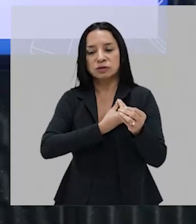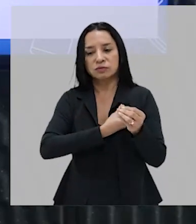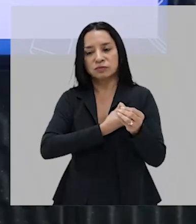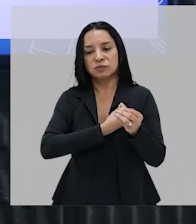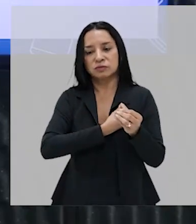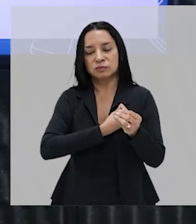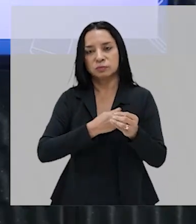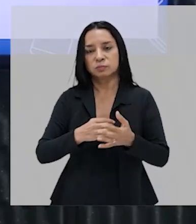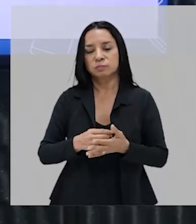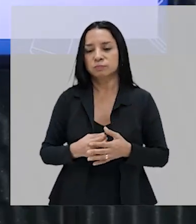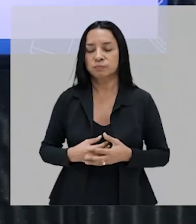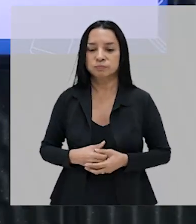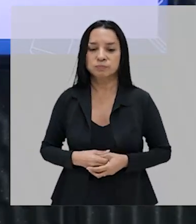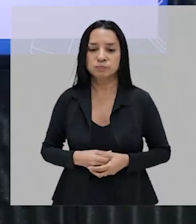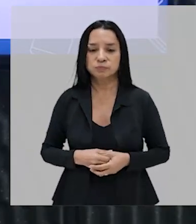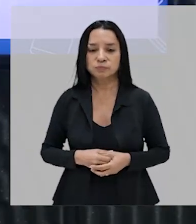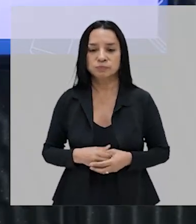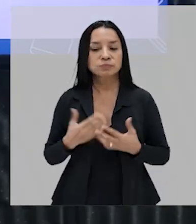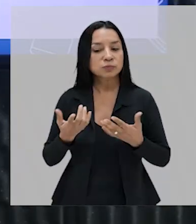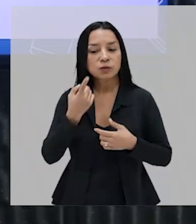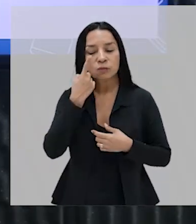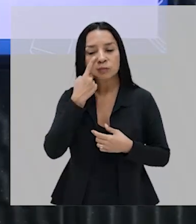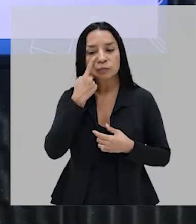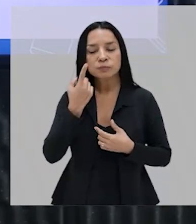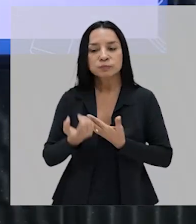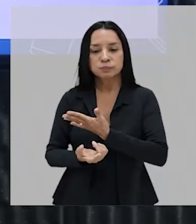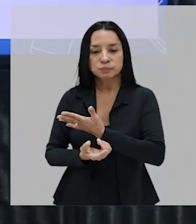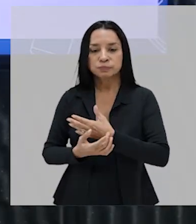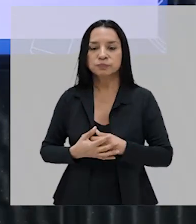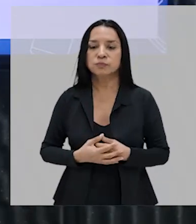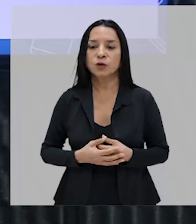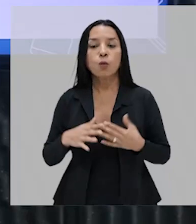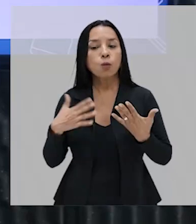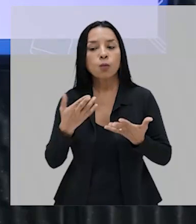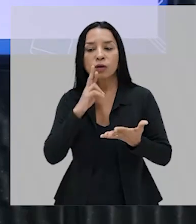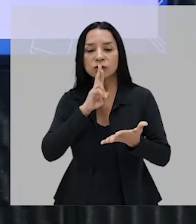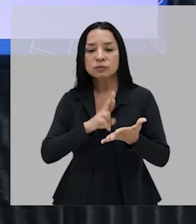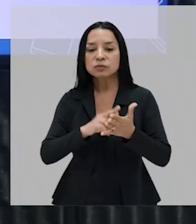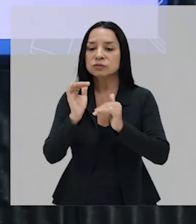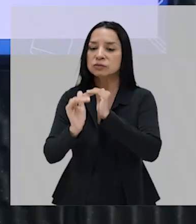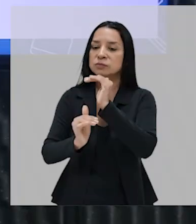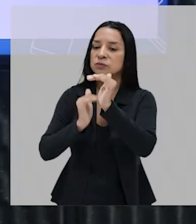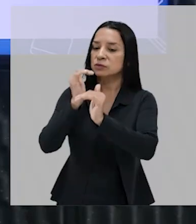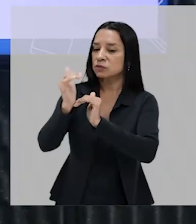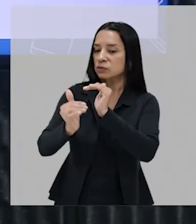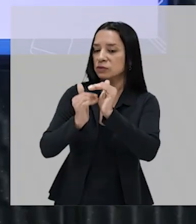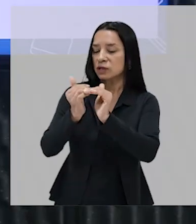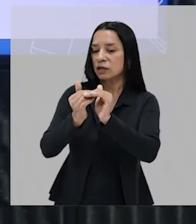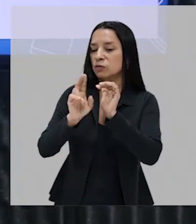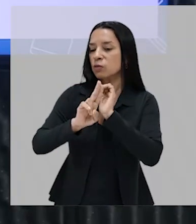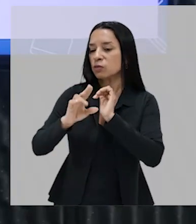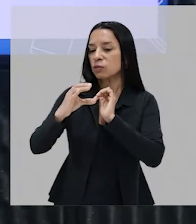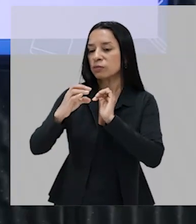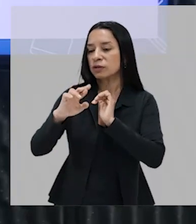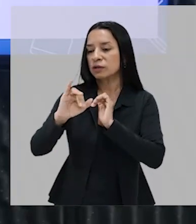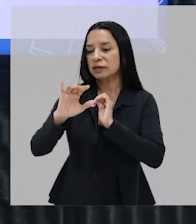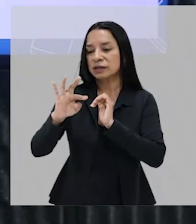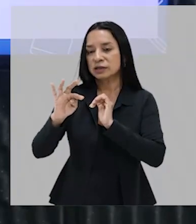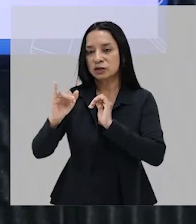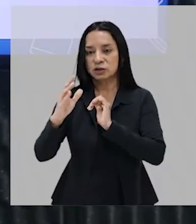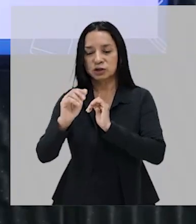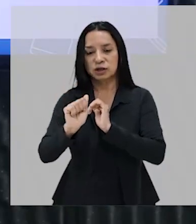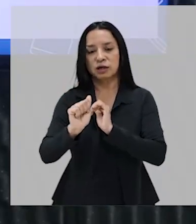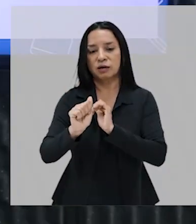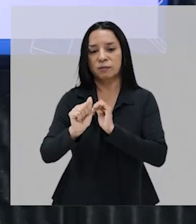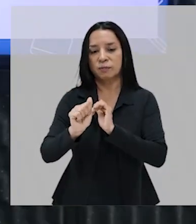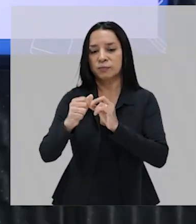realidade adequada. Então veja só, qual é o resultado desse processo chamado crítica? O pensamento contemplativo.